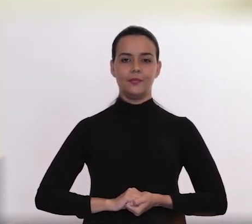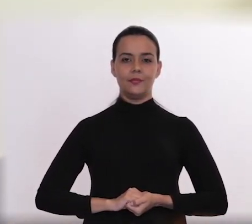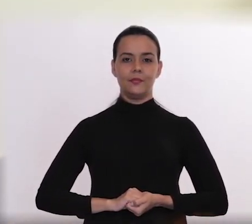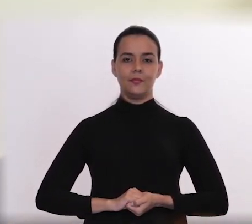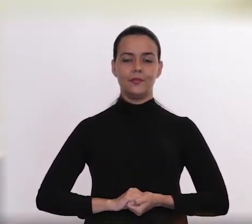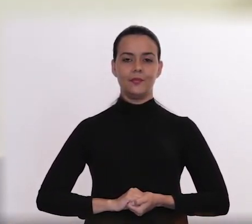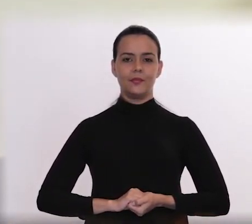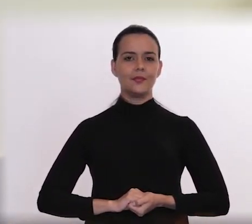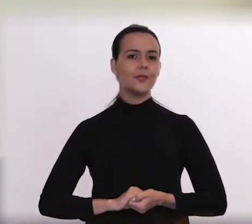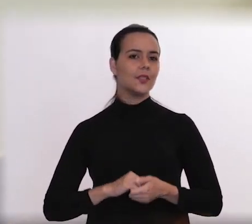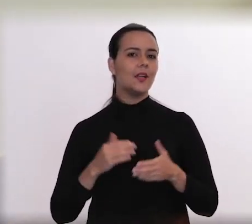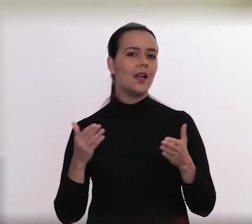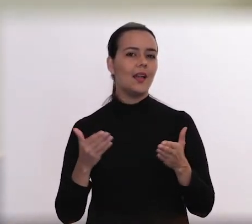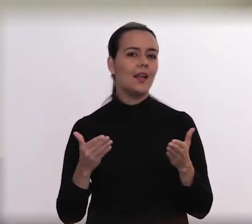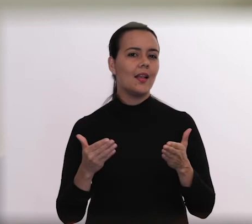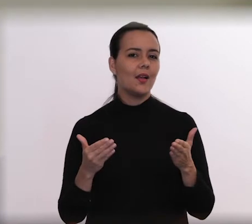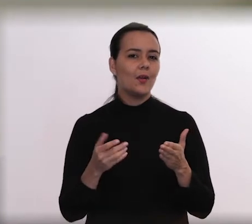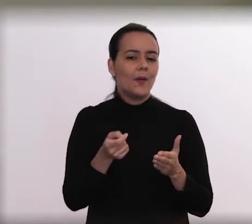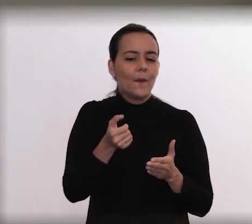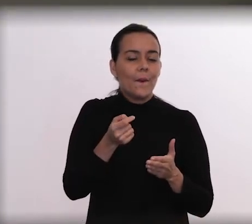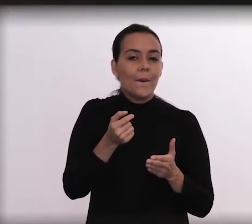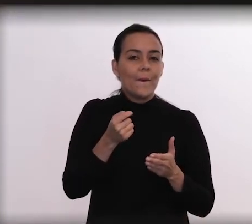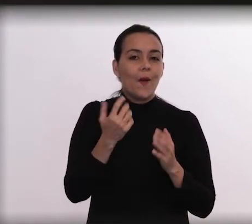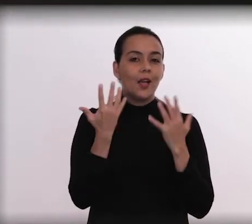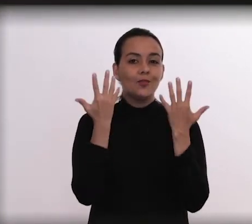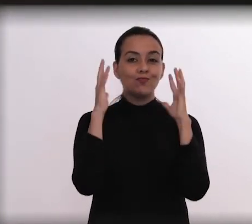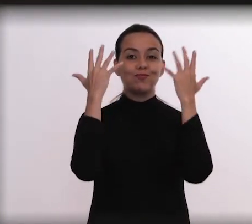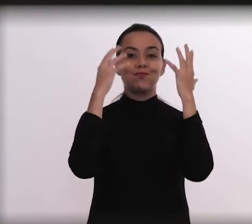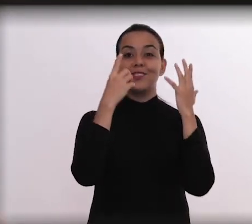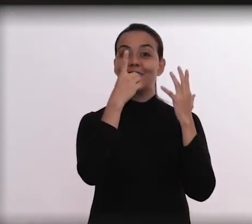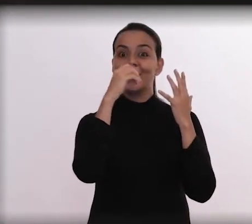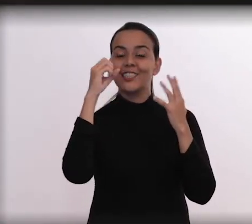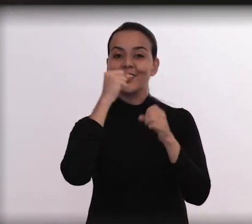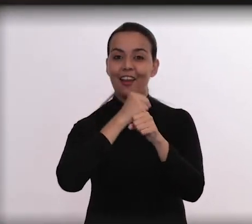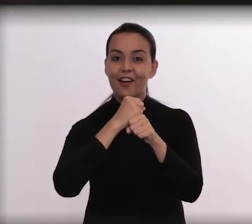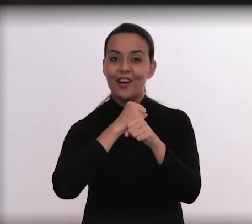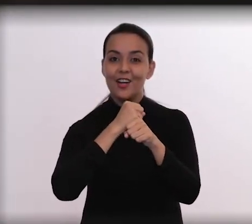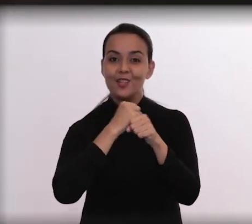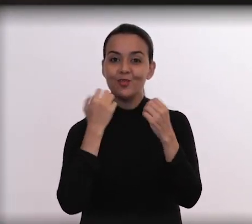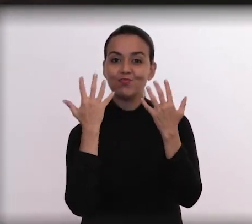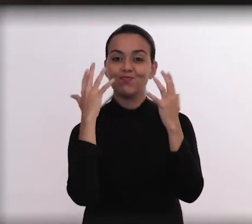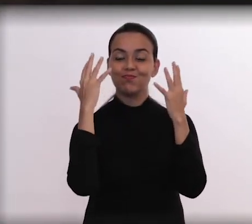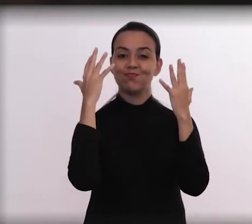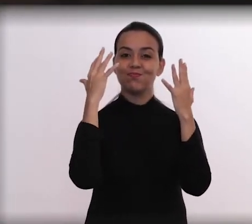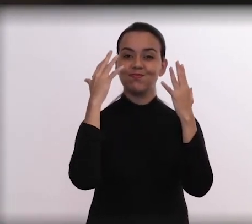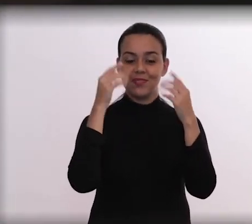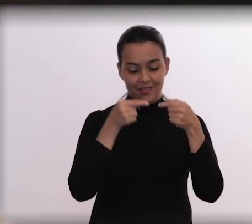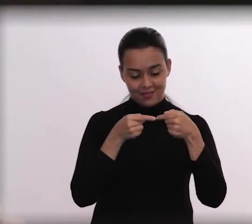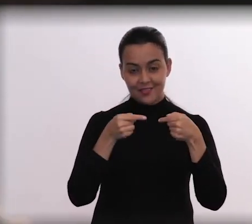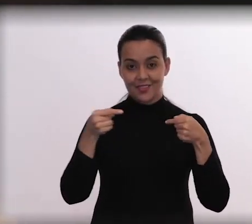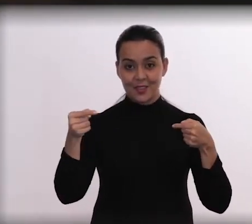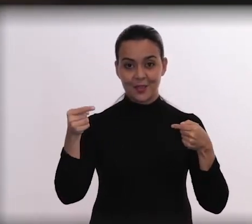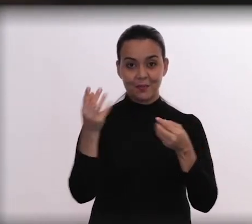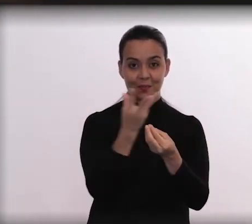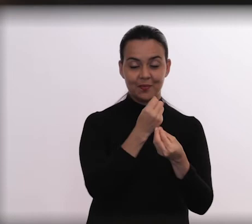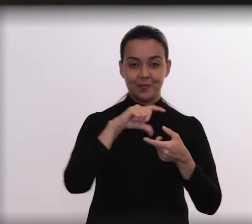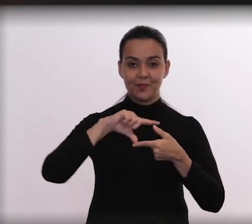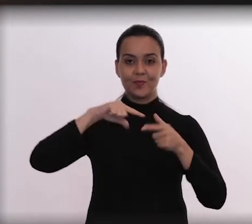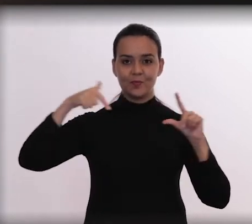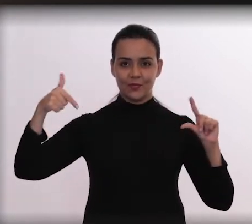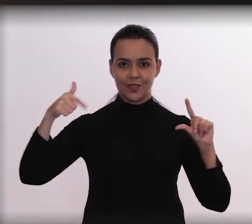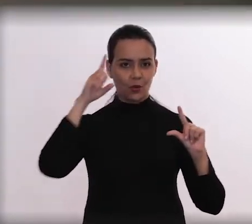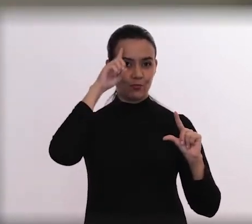Agora nós estamos perto de comemorar 100 anos do modernismo brasileiro, tomando aí a semana como parâmetro, né, como